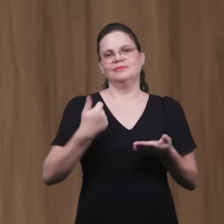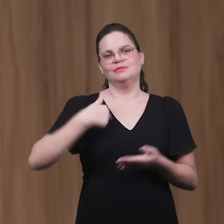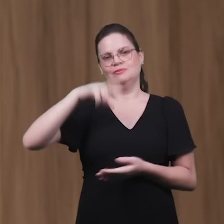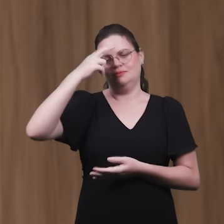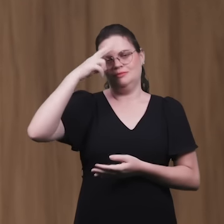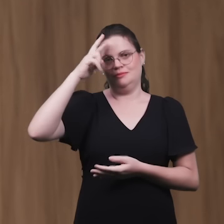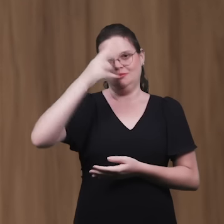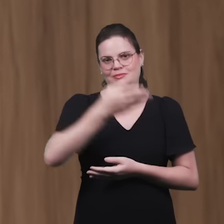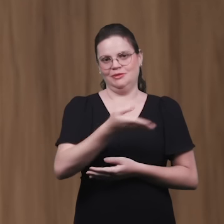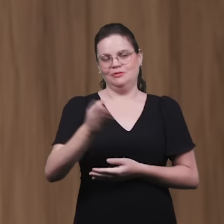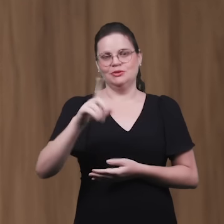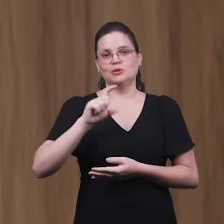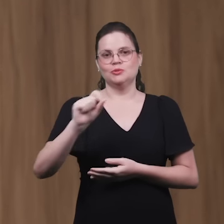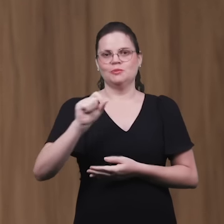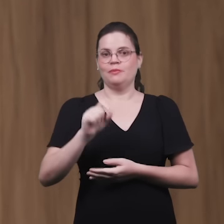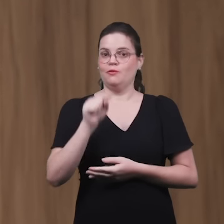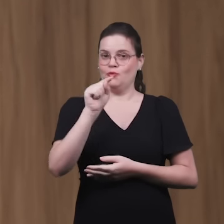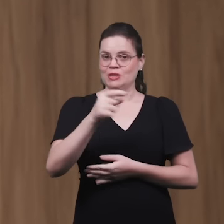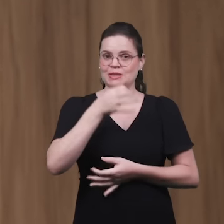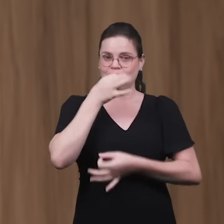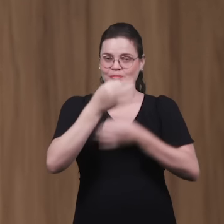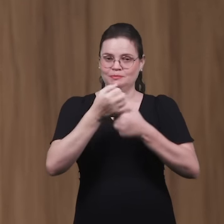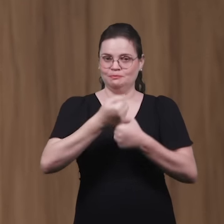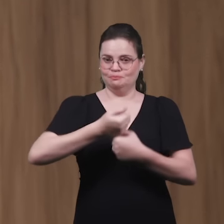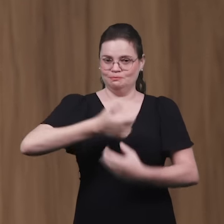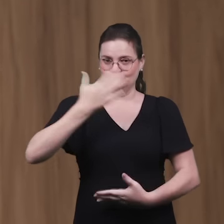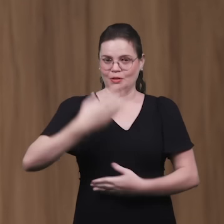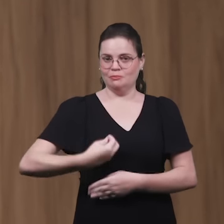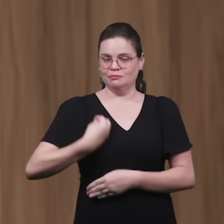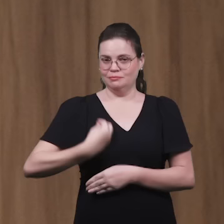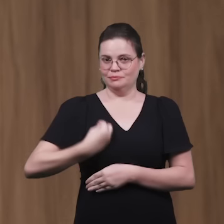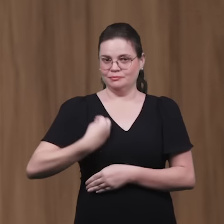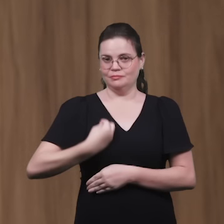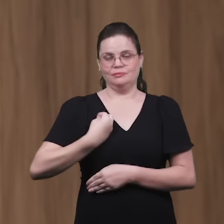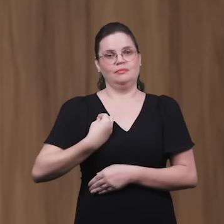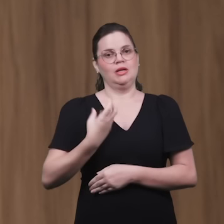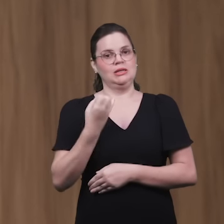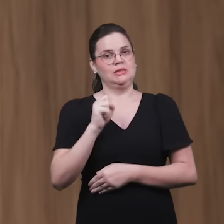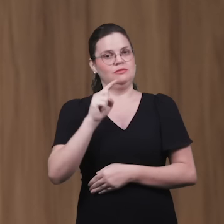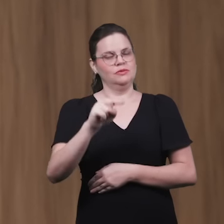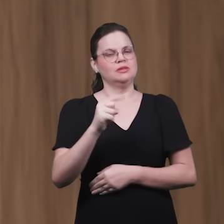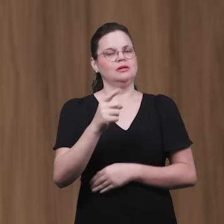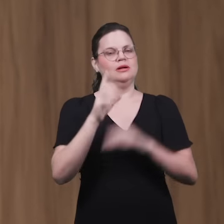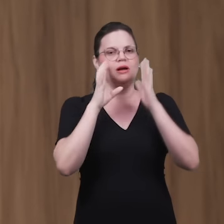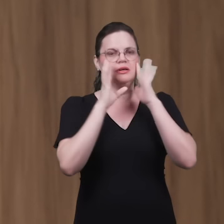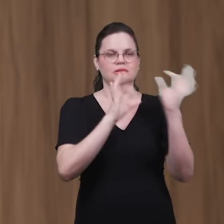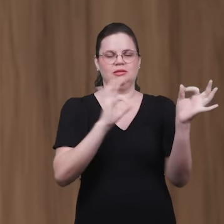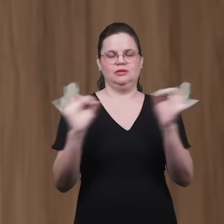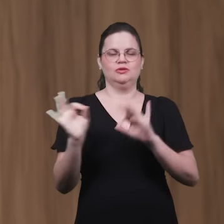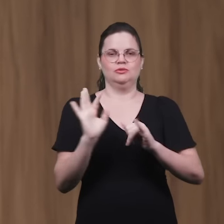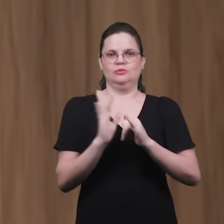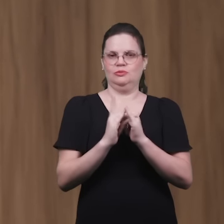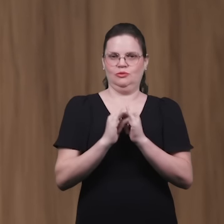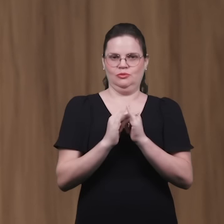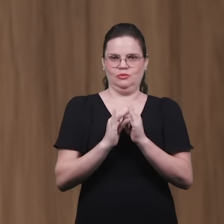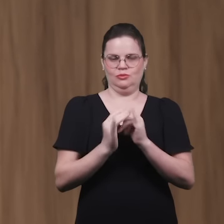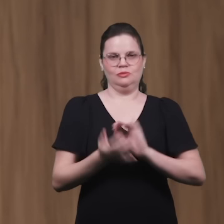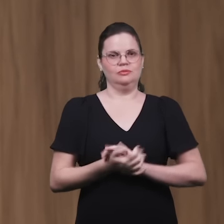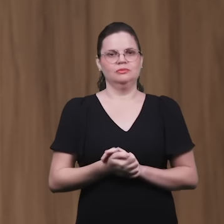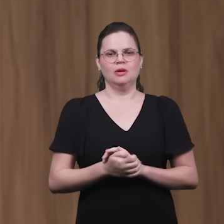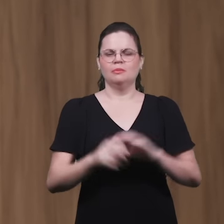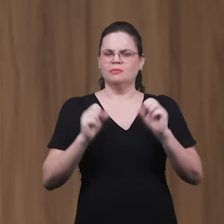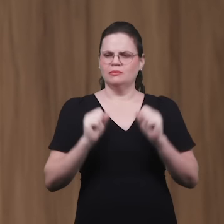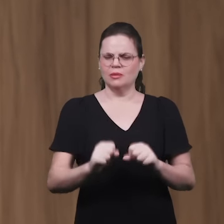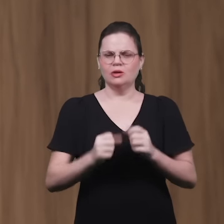que sempre a sua participação conosco, se você estiver assistindo o programa, participando conosco através do YouTube, não deixe